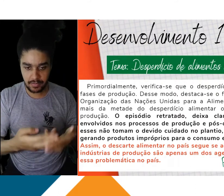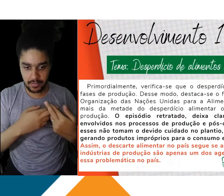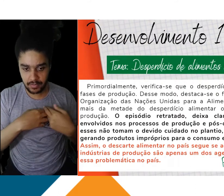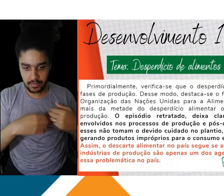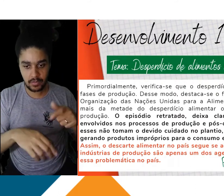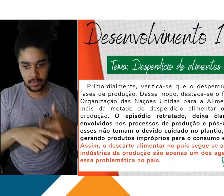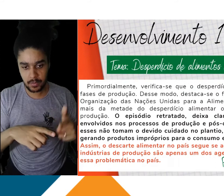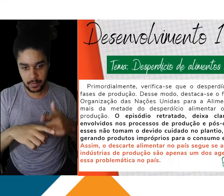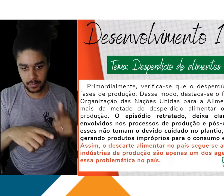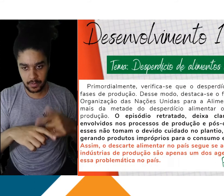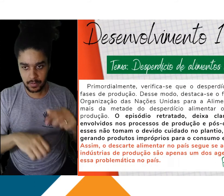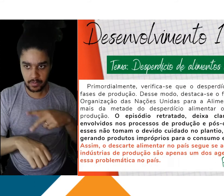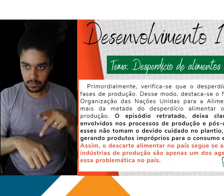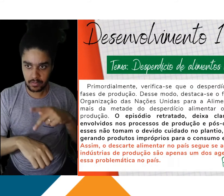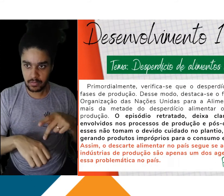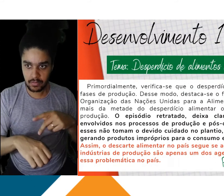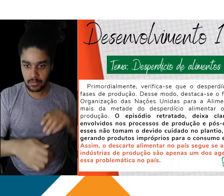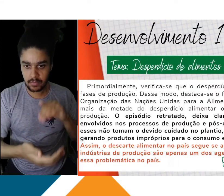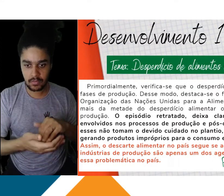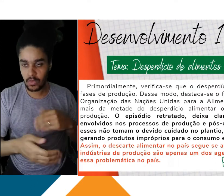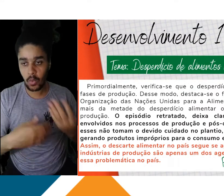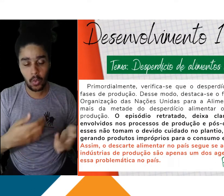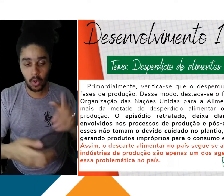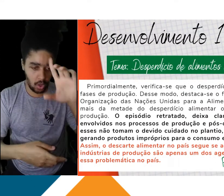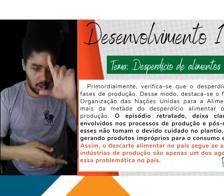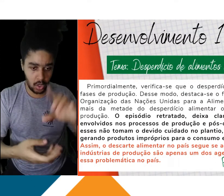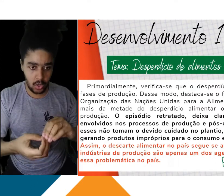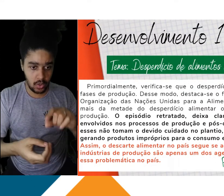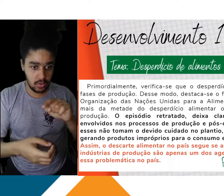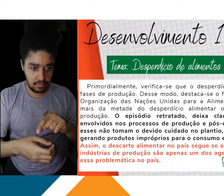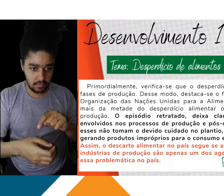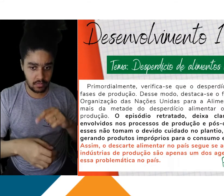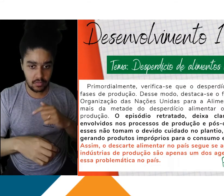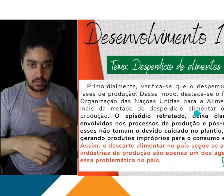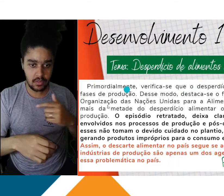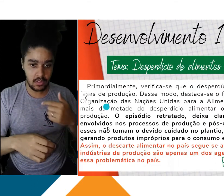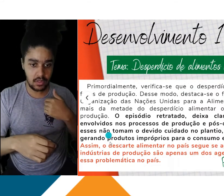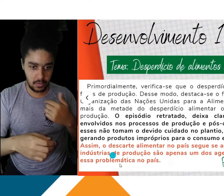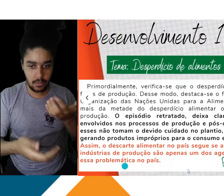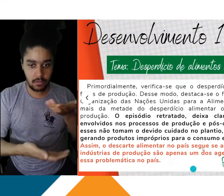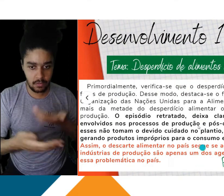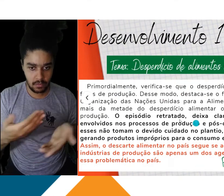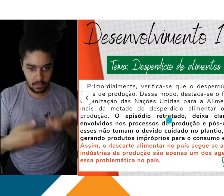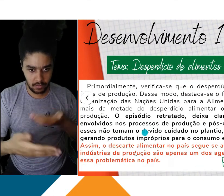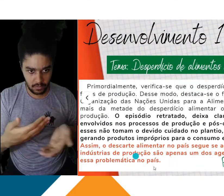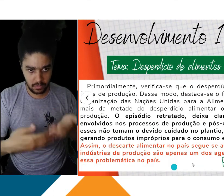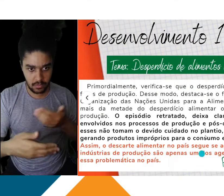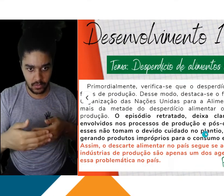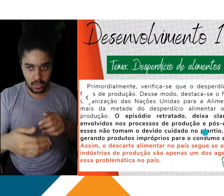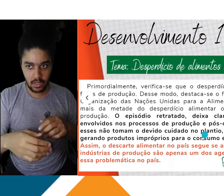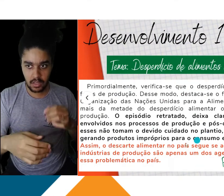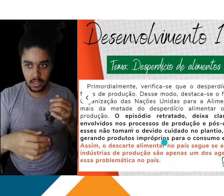essa problemática no país. Então, aqui nos últimos períodos, qual é a lógica adotada? Eu articulo a